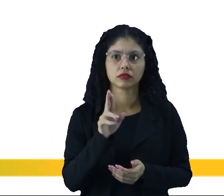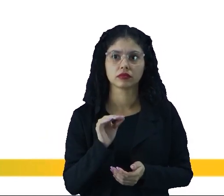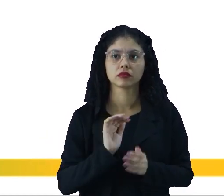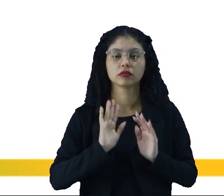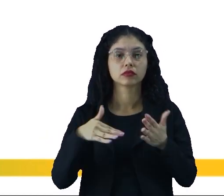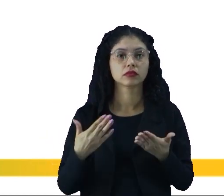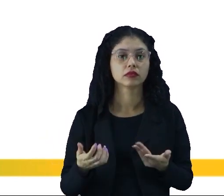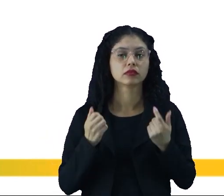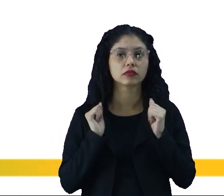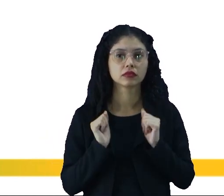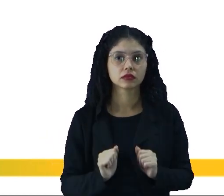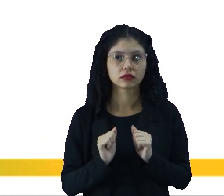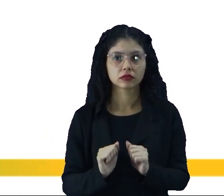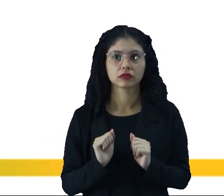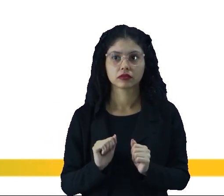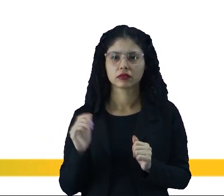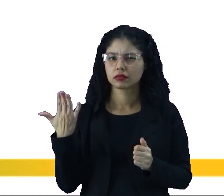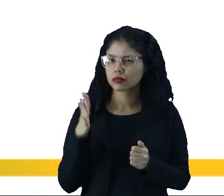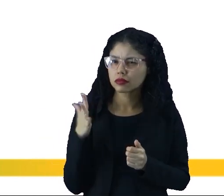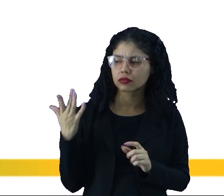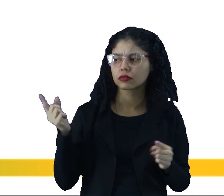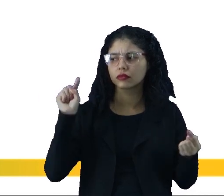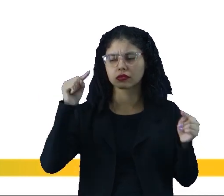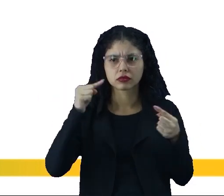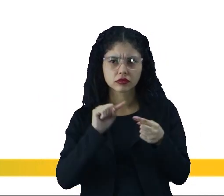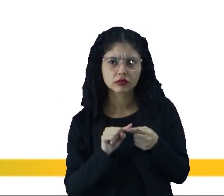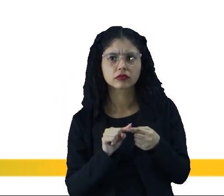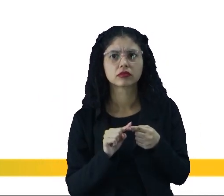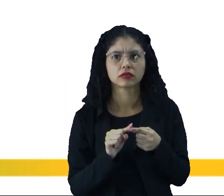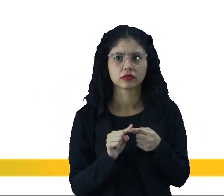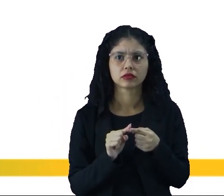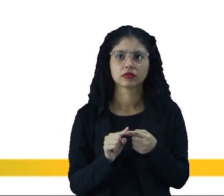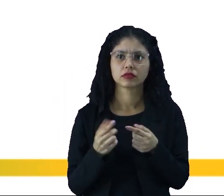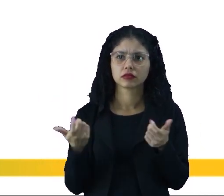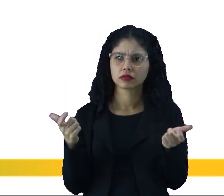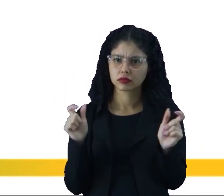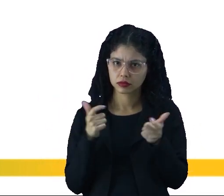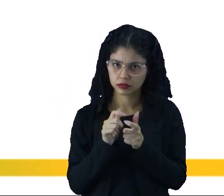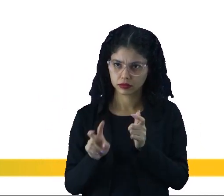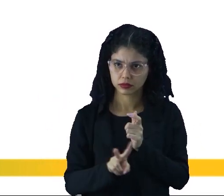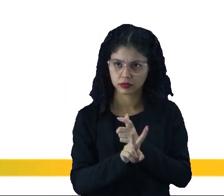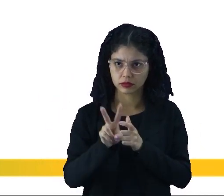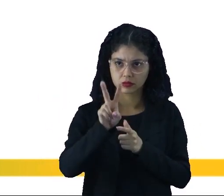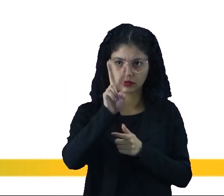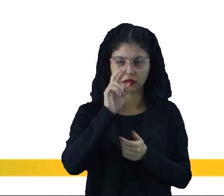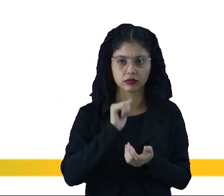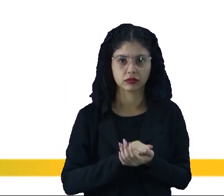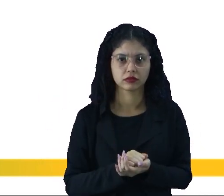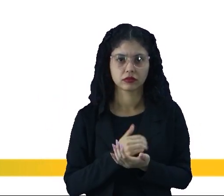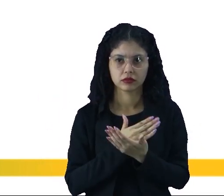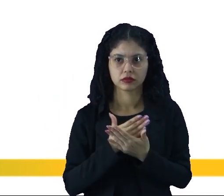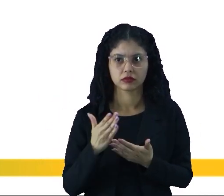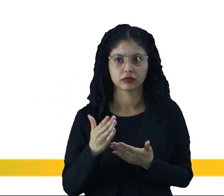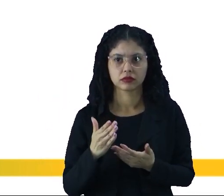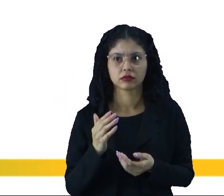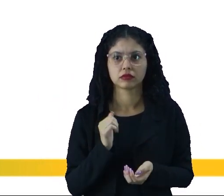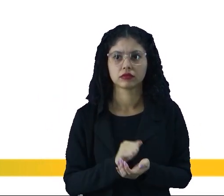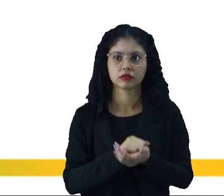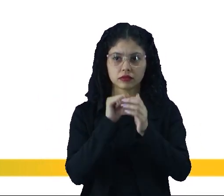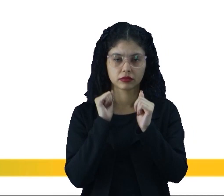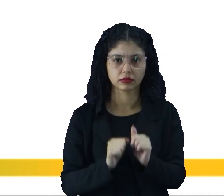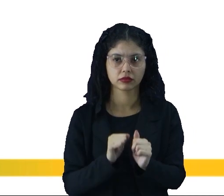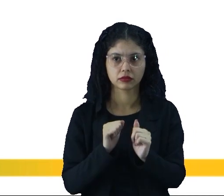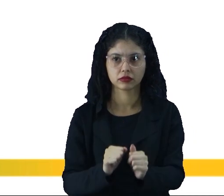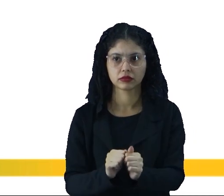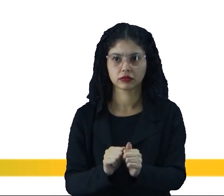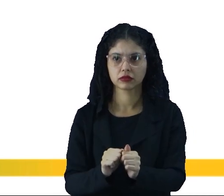disparo, qual deveria ser aproximadamente o menor valor da velocidade inicial